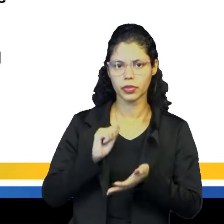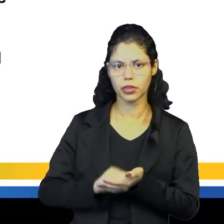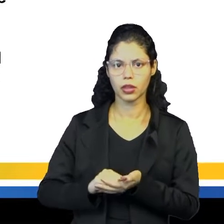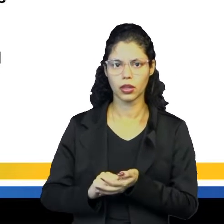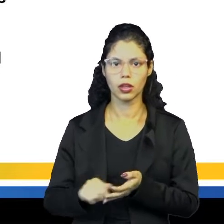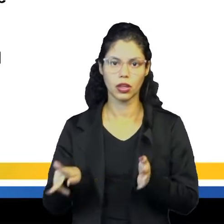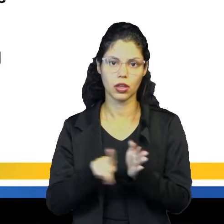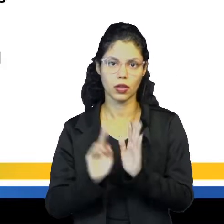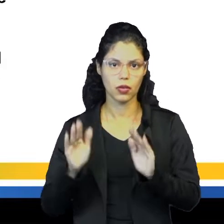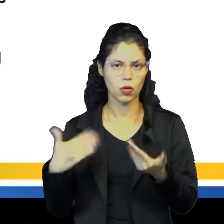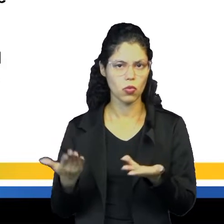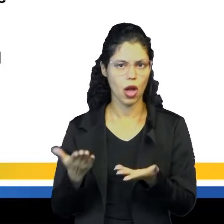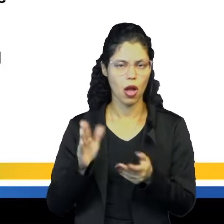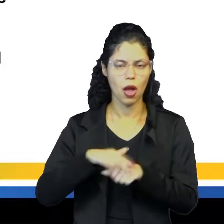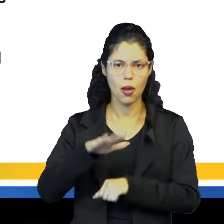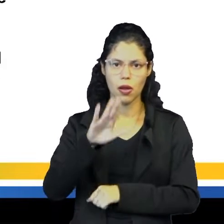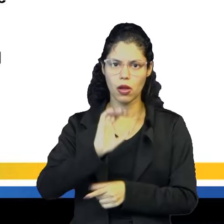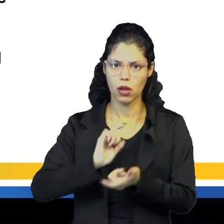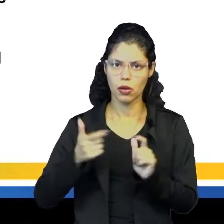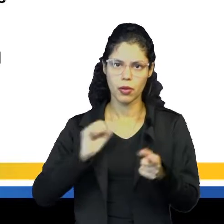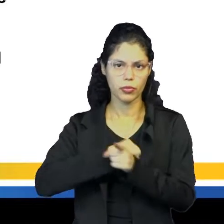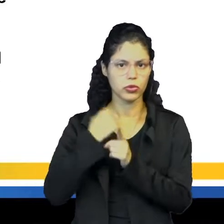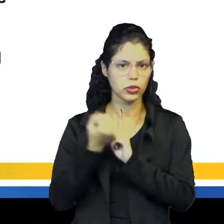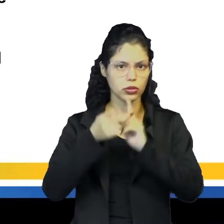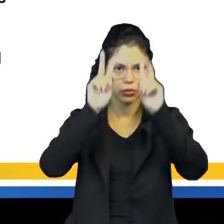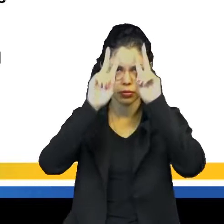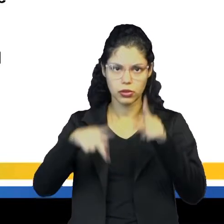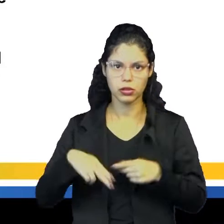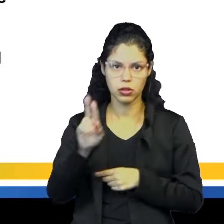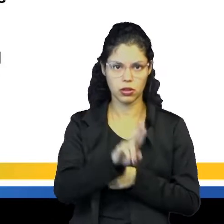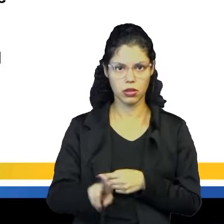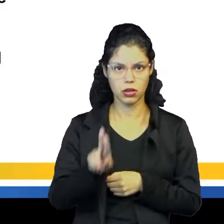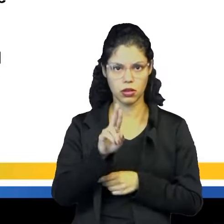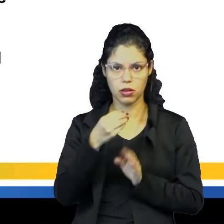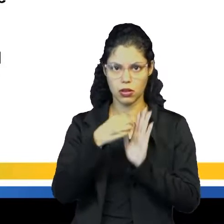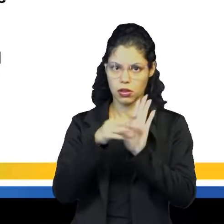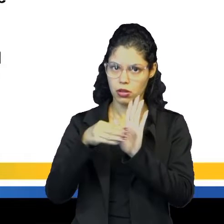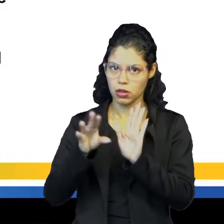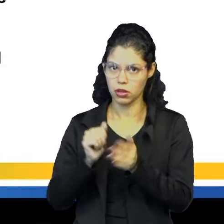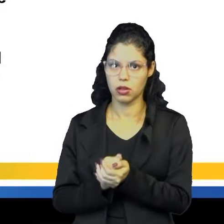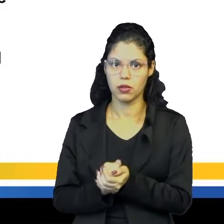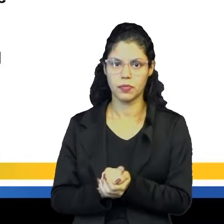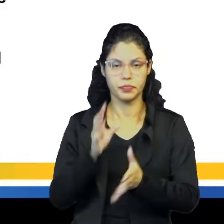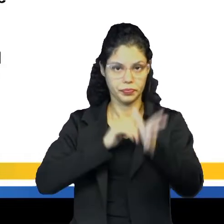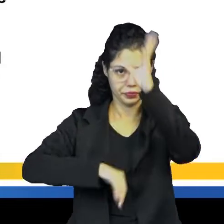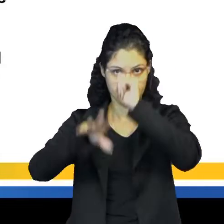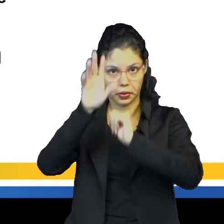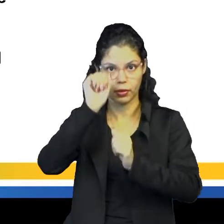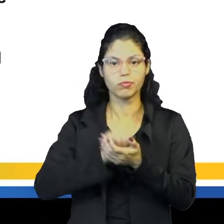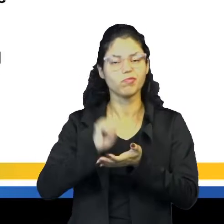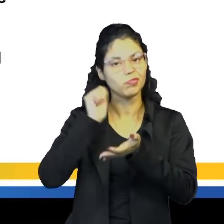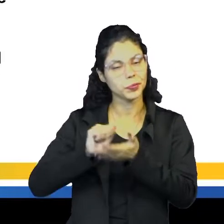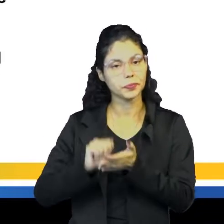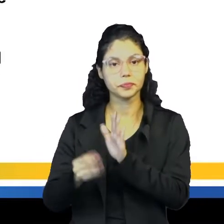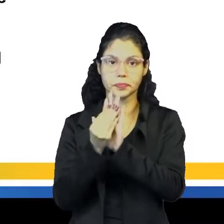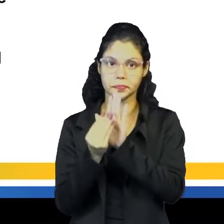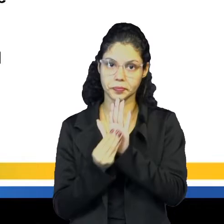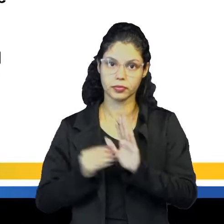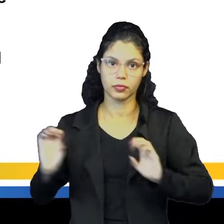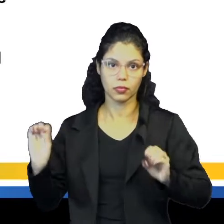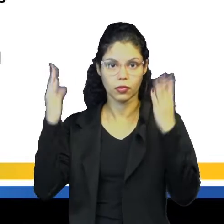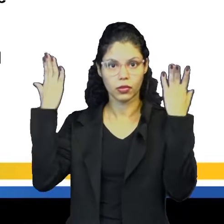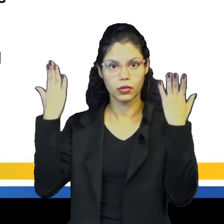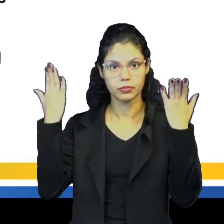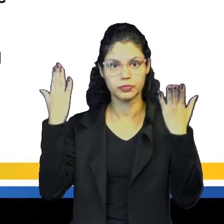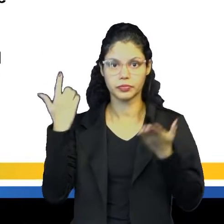Escrita é um recurso do qual a maioria das sociedades humanas faz uso para a transmissão de conhecimento, registro de dados, celebração